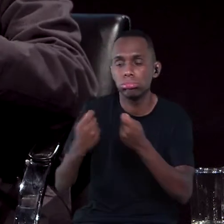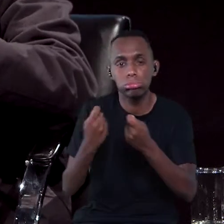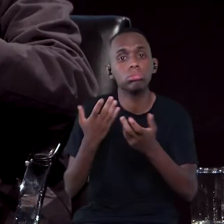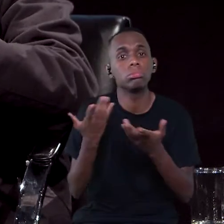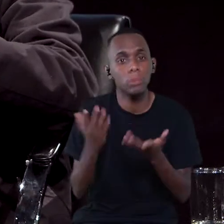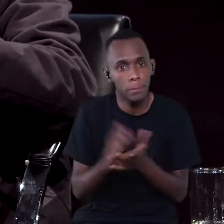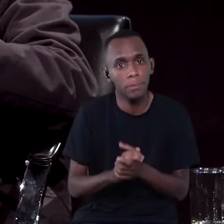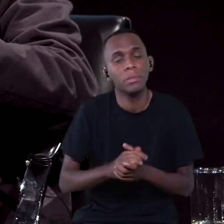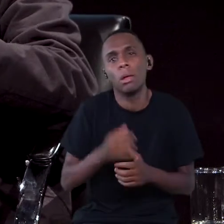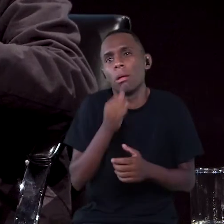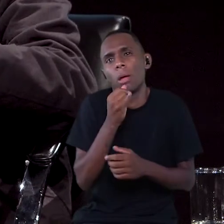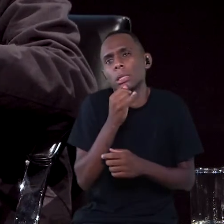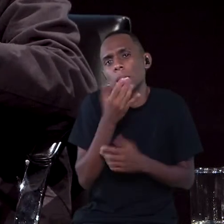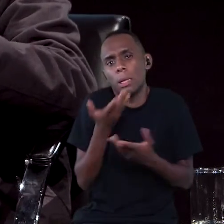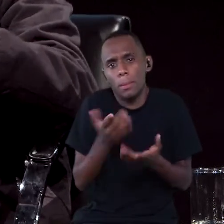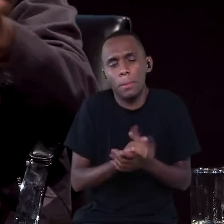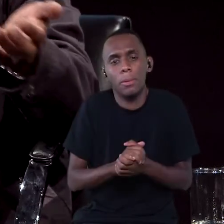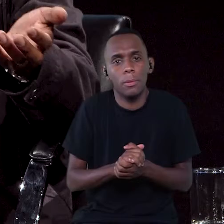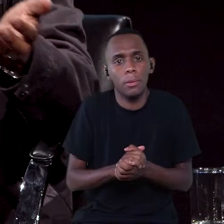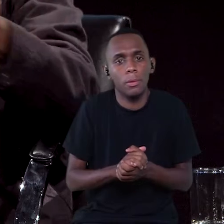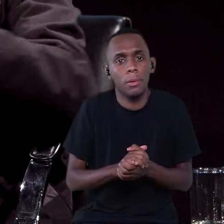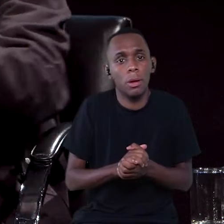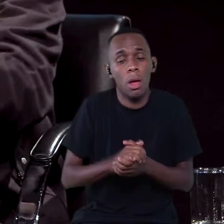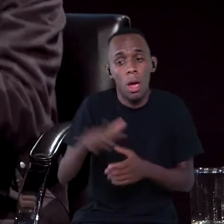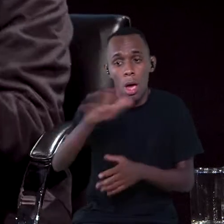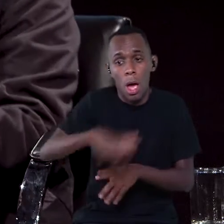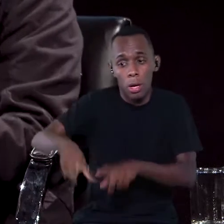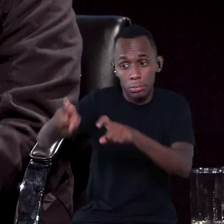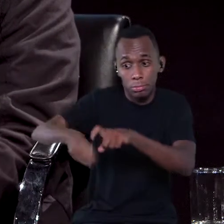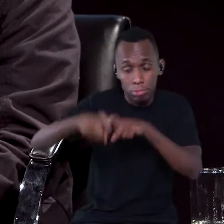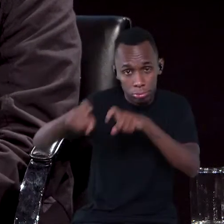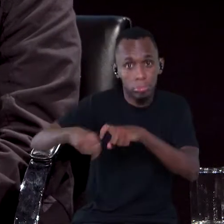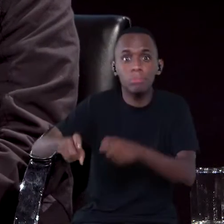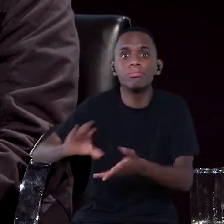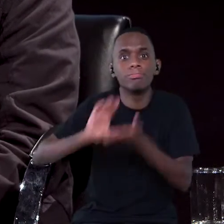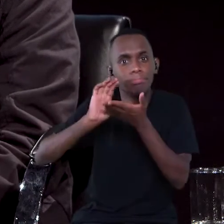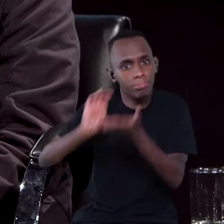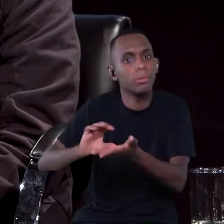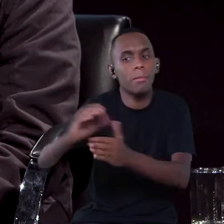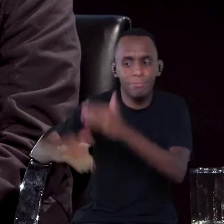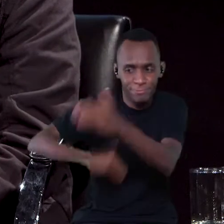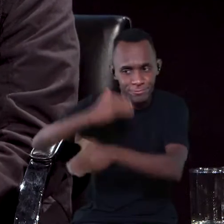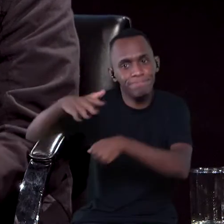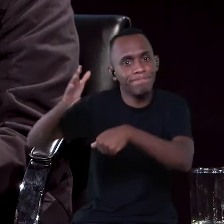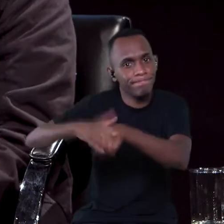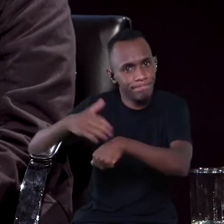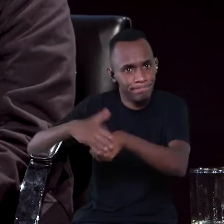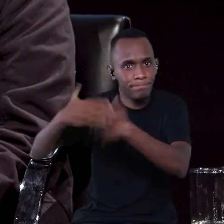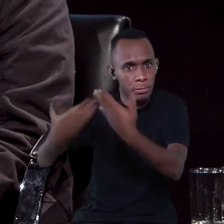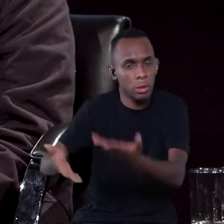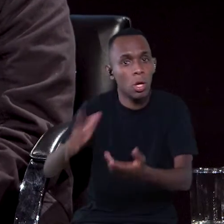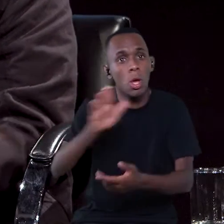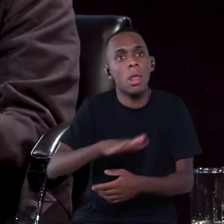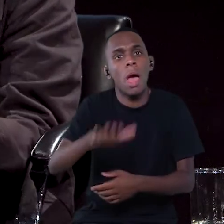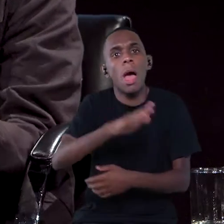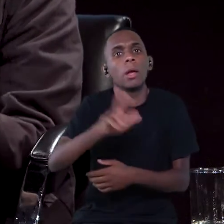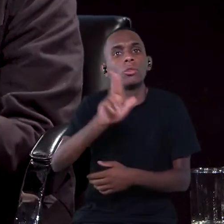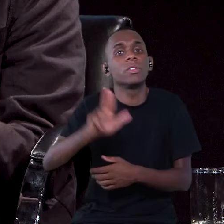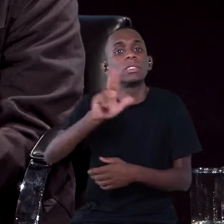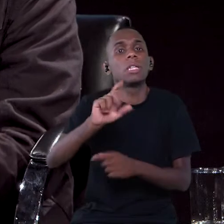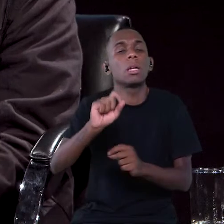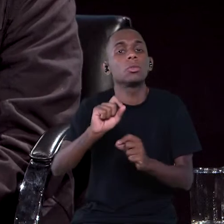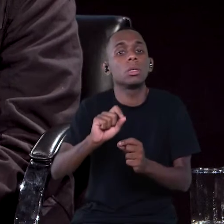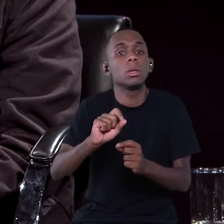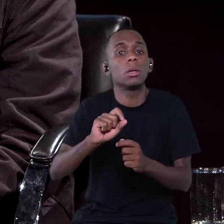Então, a área, por exemplo, do agronegócio no Brasil se beneficiou diretamente disso. A gente tem algumas áreas de universidades hoje que